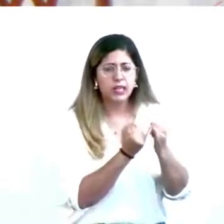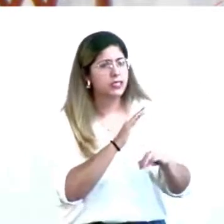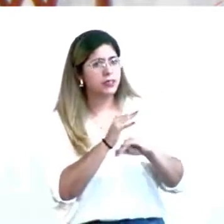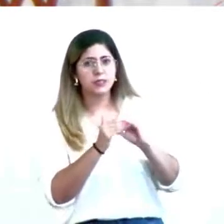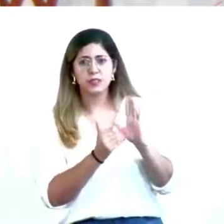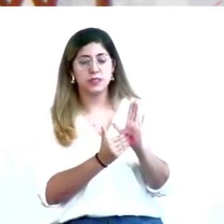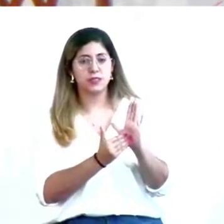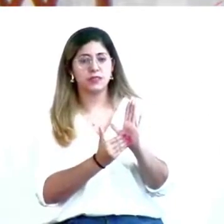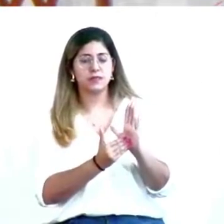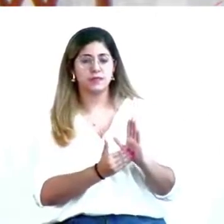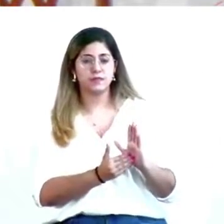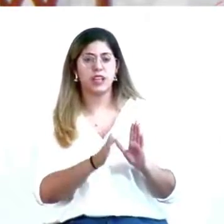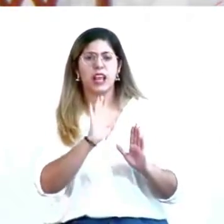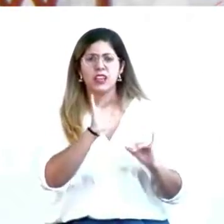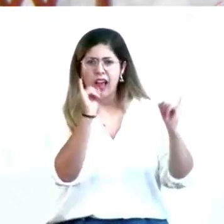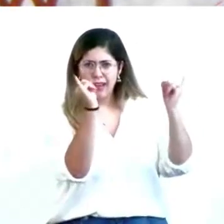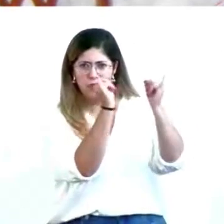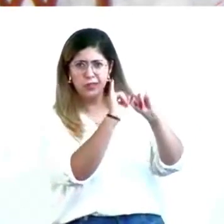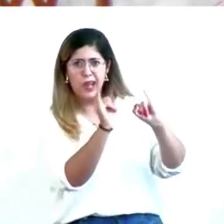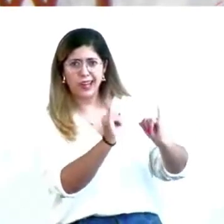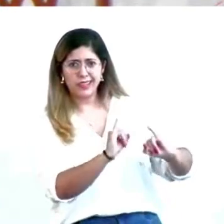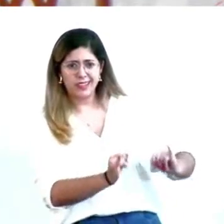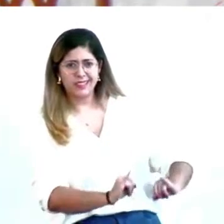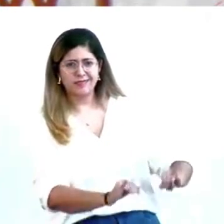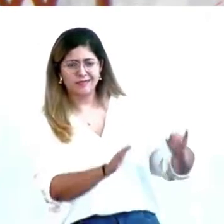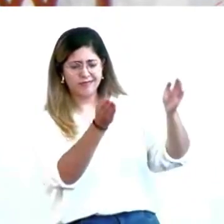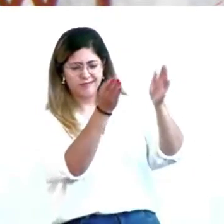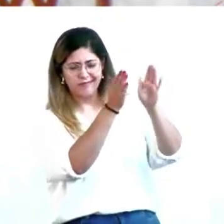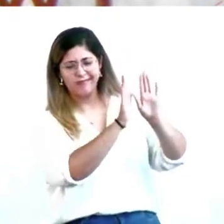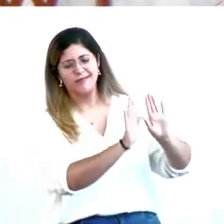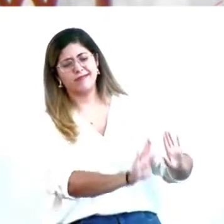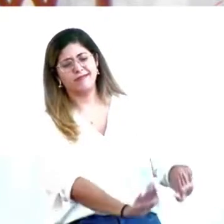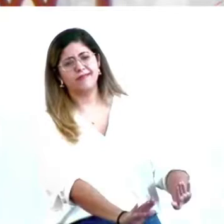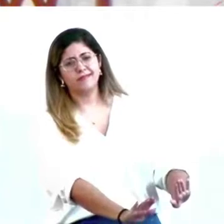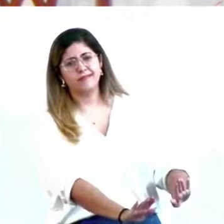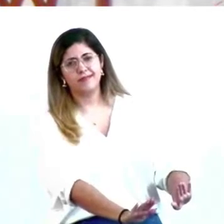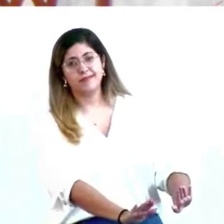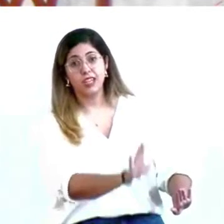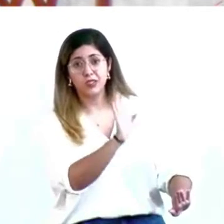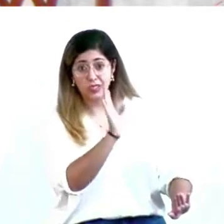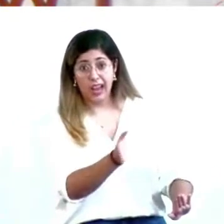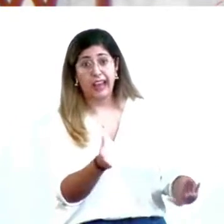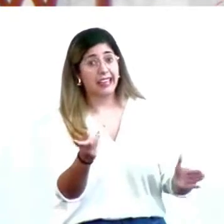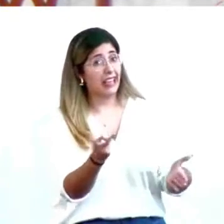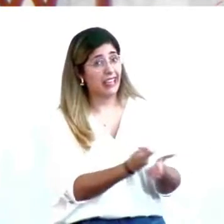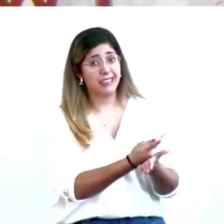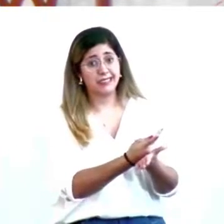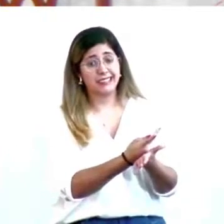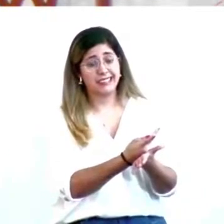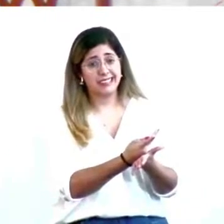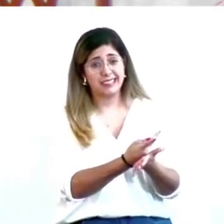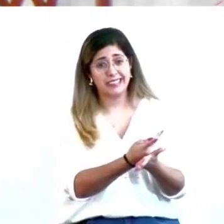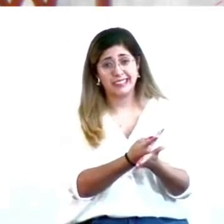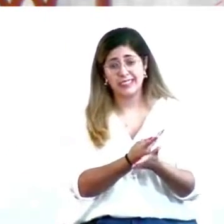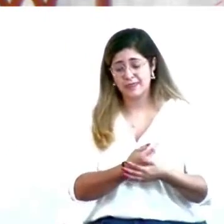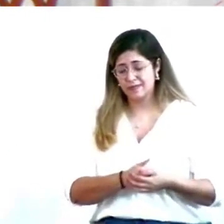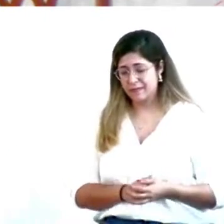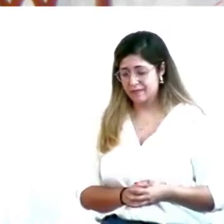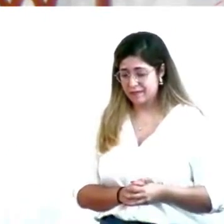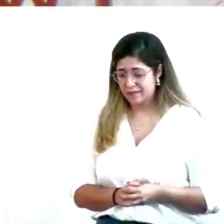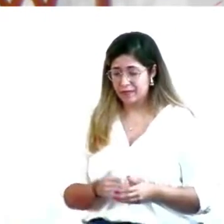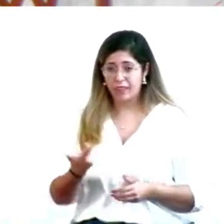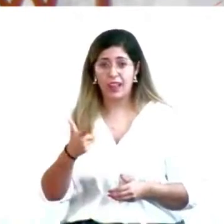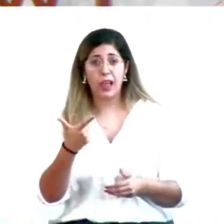um idólatra, já faz disso um estilo de vida, daquele que não tem mais condições